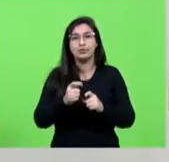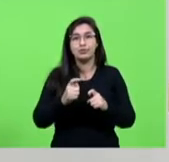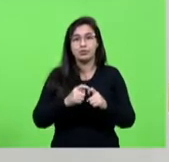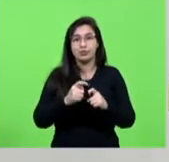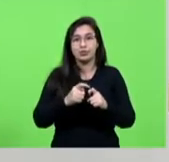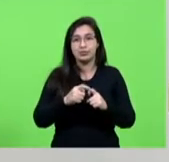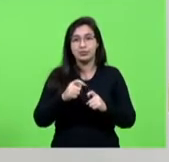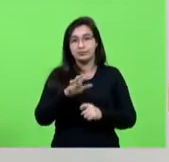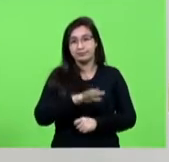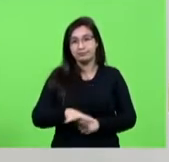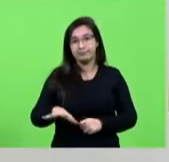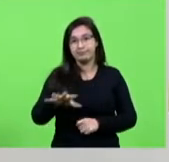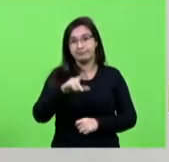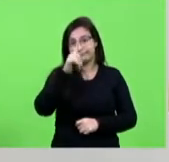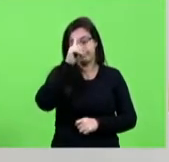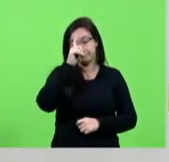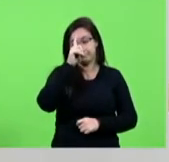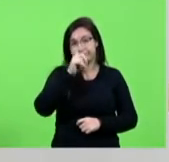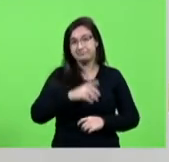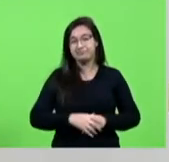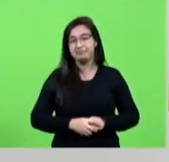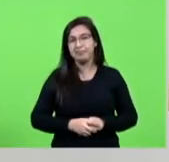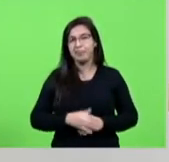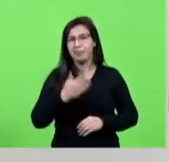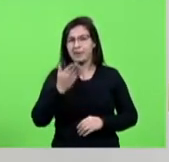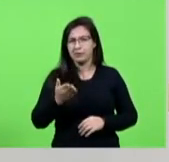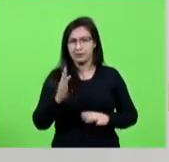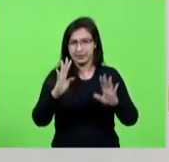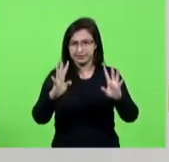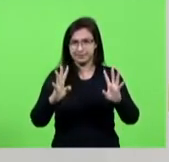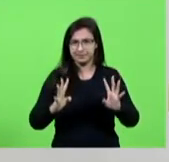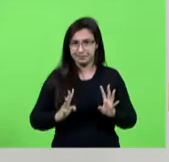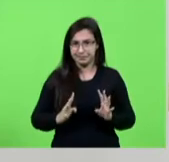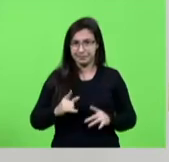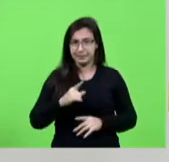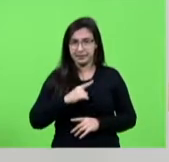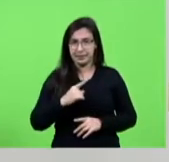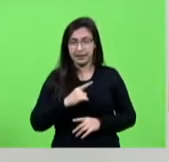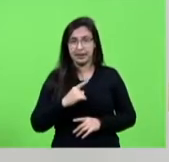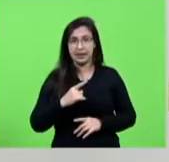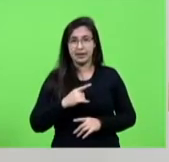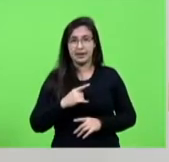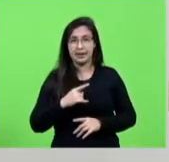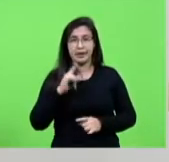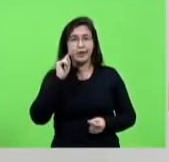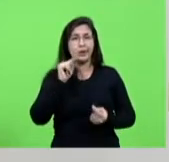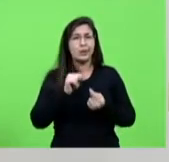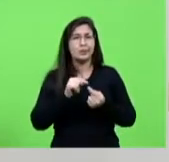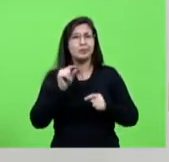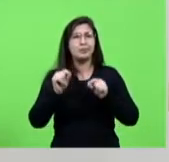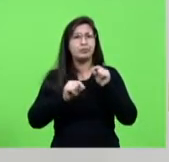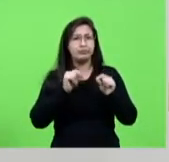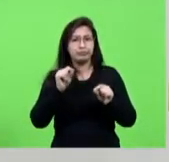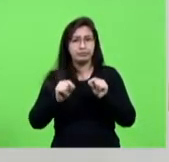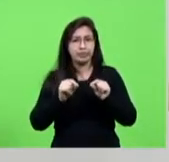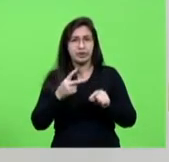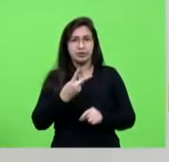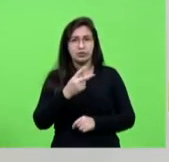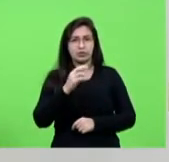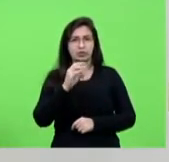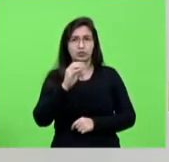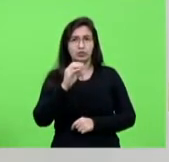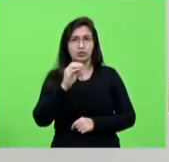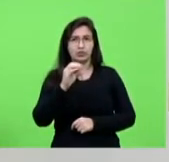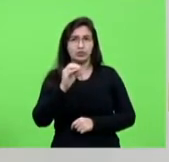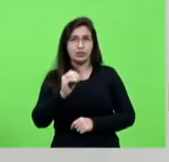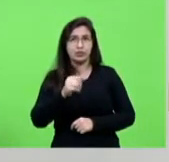assistindo, catarinense, para você ter uma pequena ideia do que significa esse desembolso de 201 milhões de reais